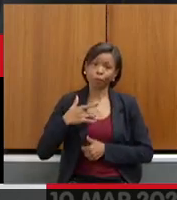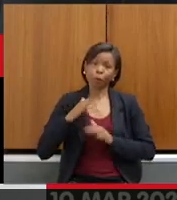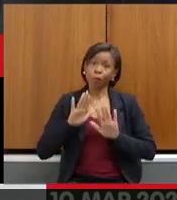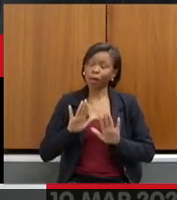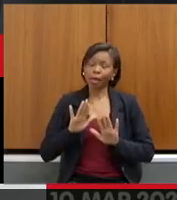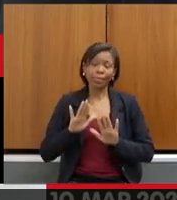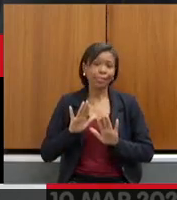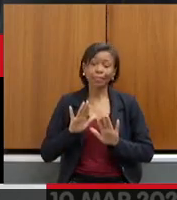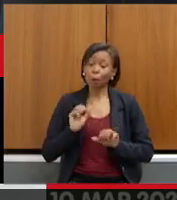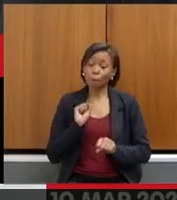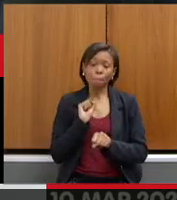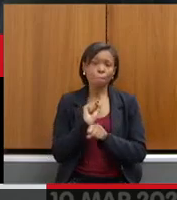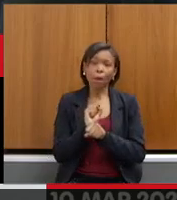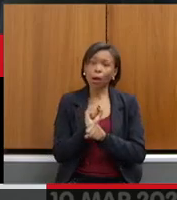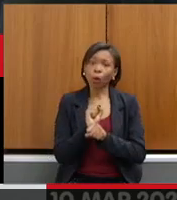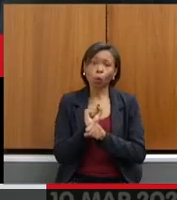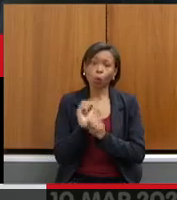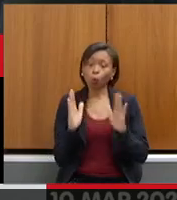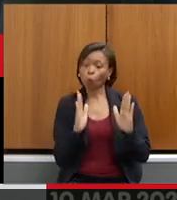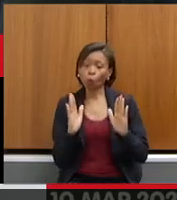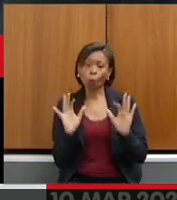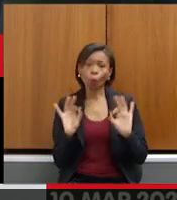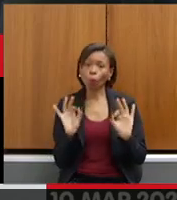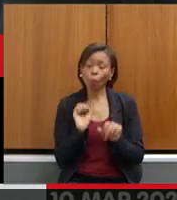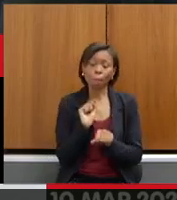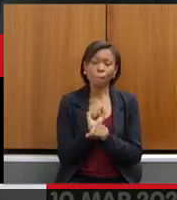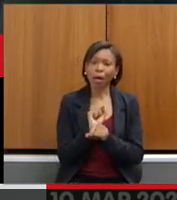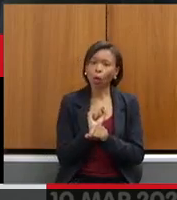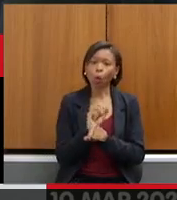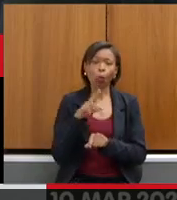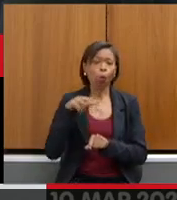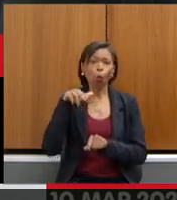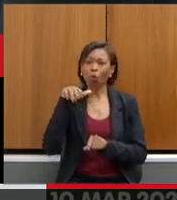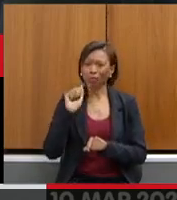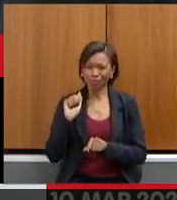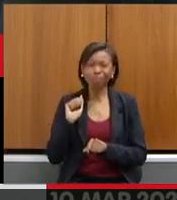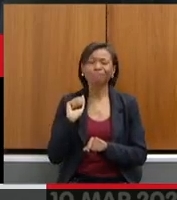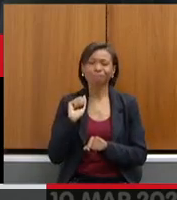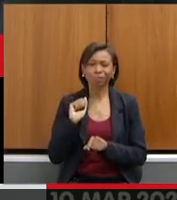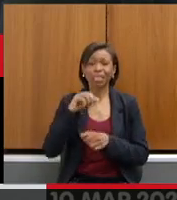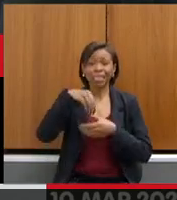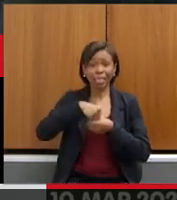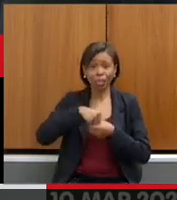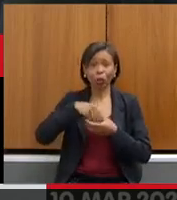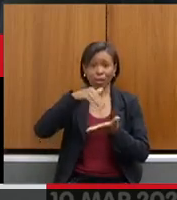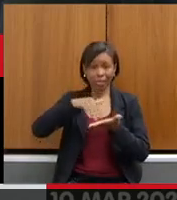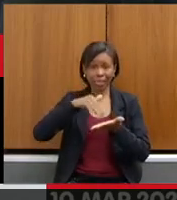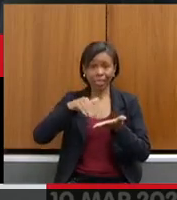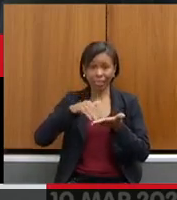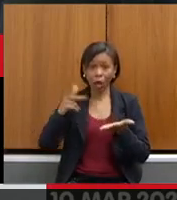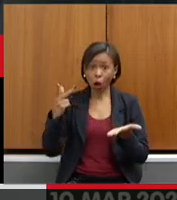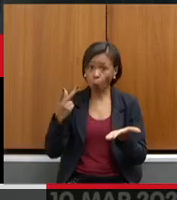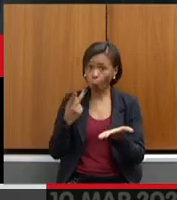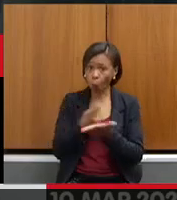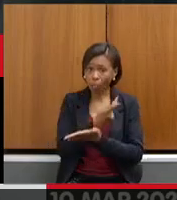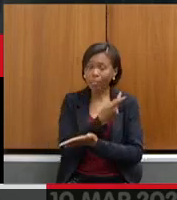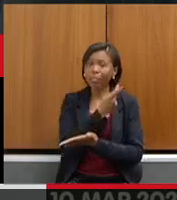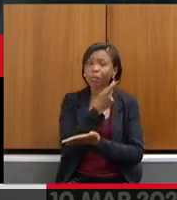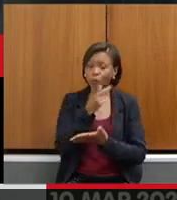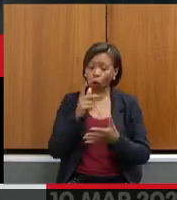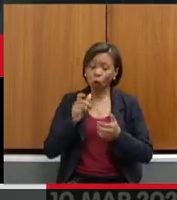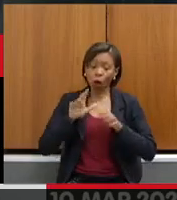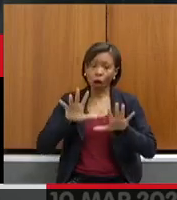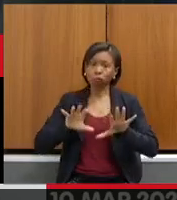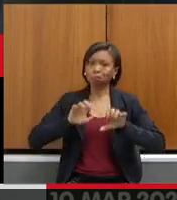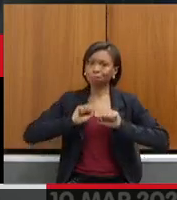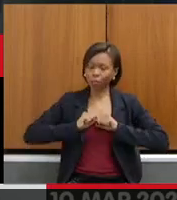interrupção nenhuma chegamos a ter surtos dentro da secretaria Em algum momento nós tivemos que interromper